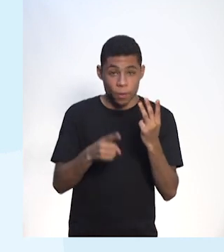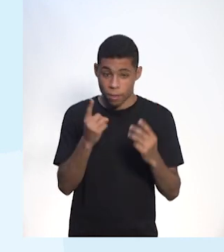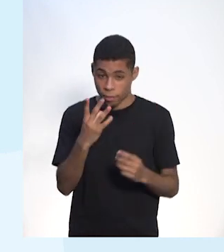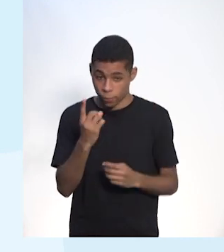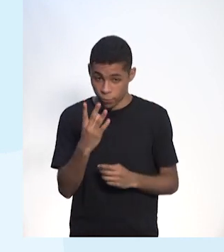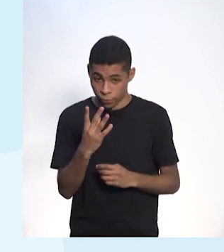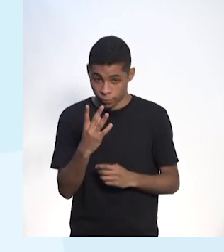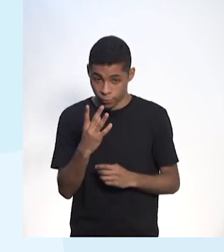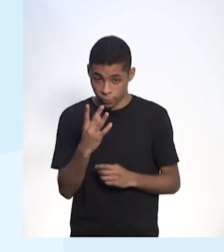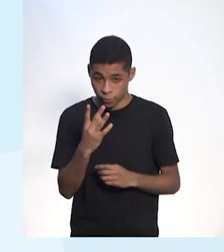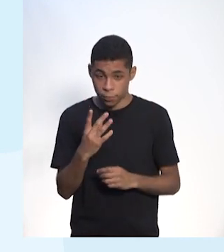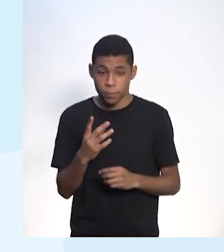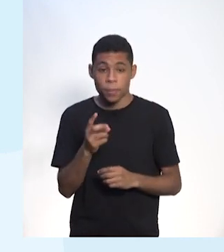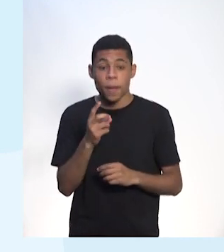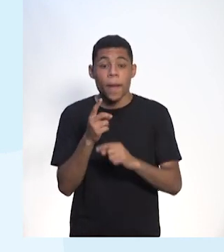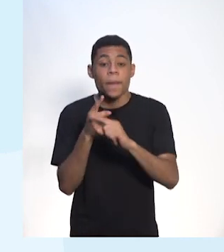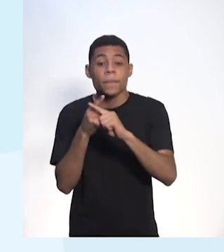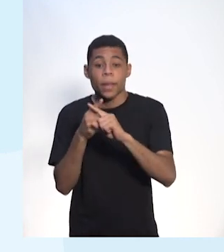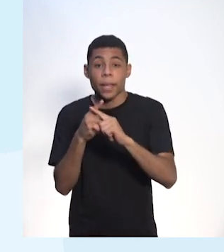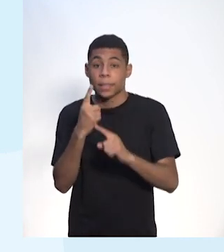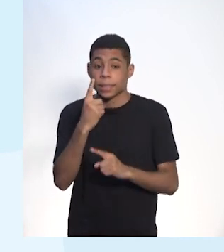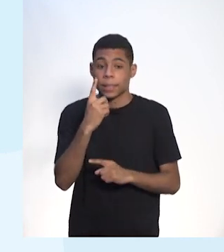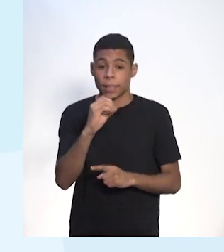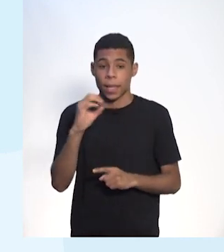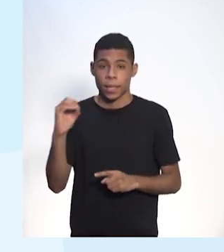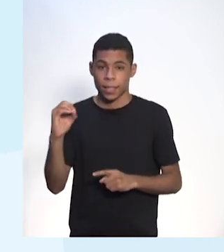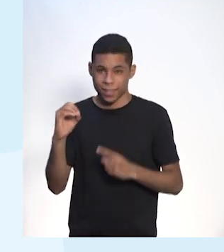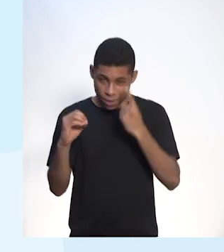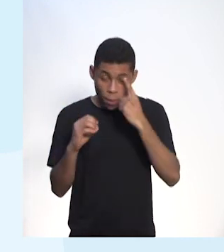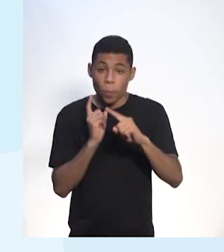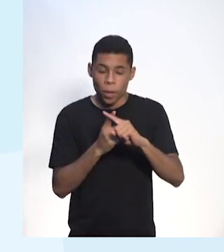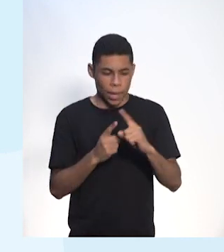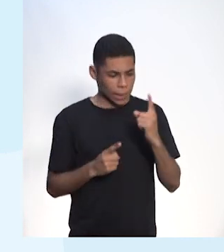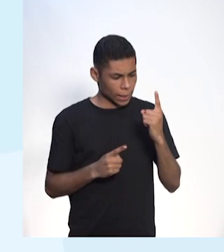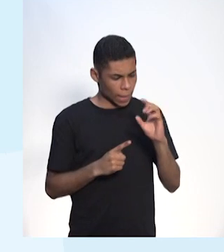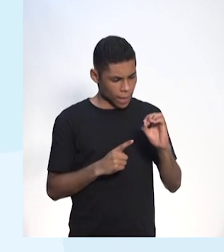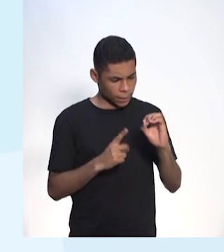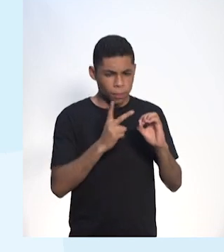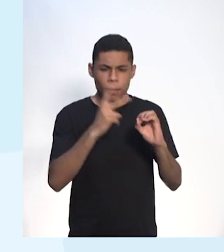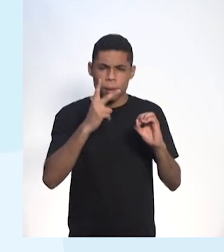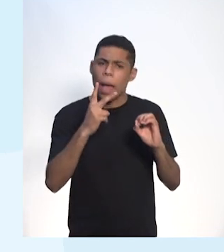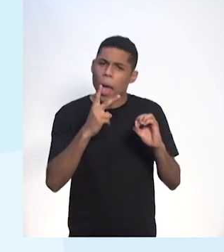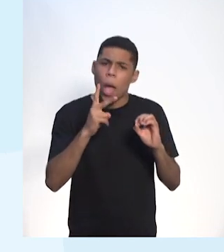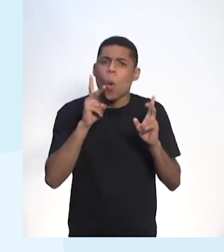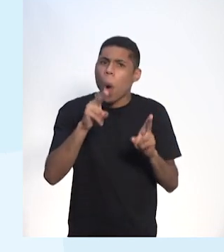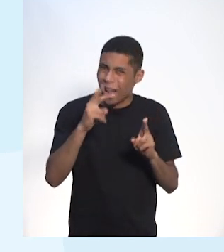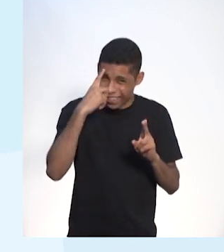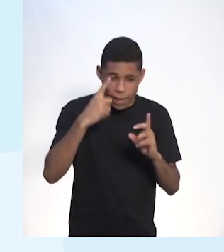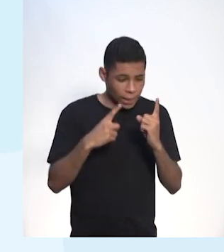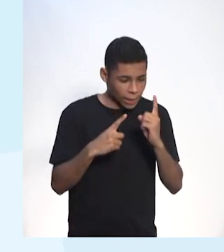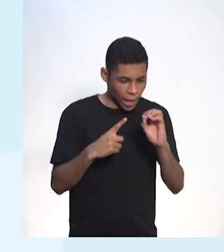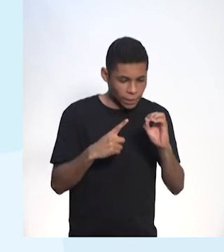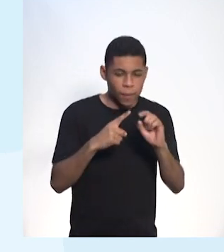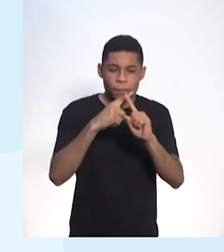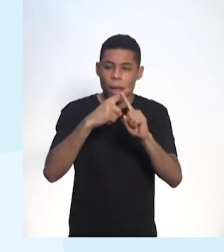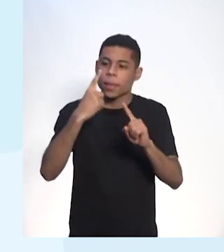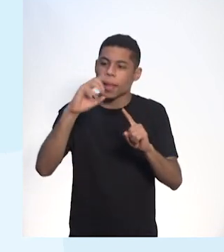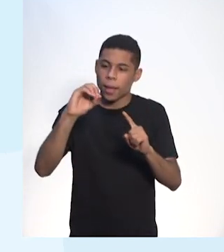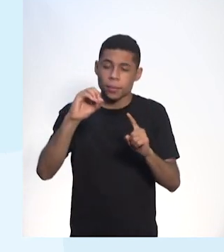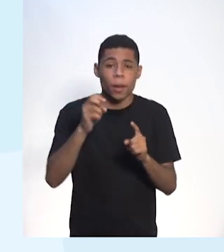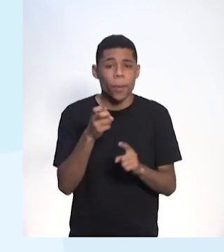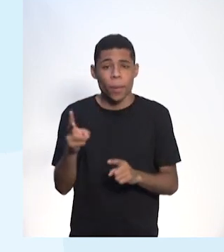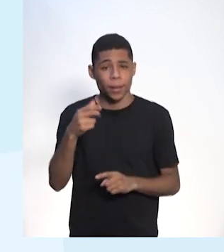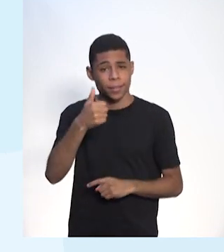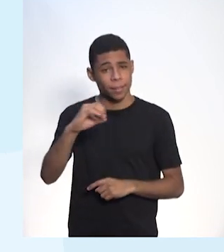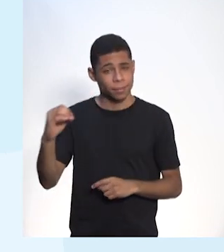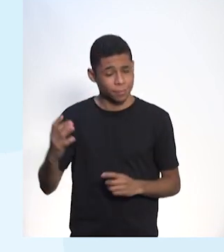3,14 vezes o 100, né, Alessandra? Isso. Porque 10 ao quadrado É 10 vezes 10. 10 vezes 10, que é